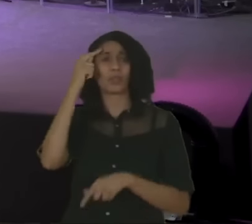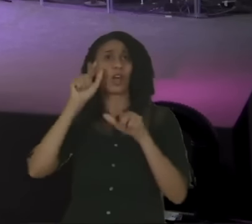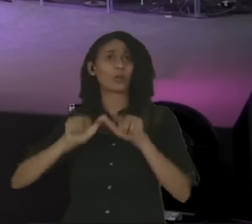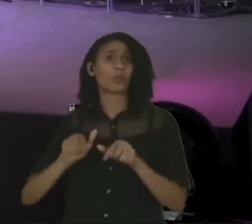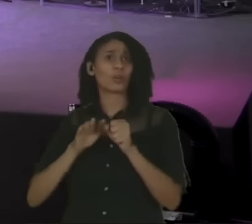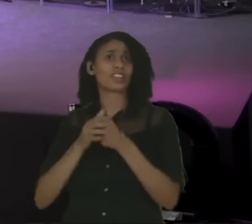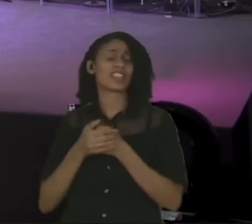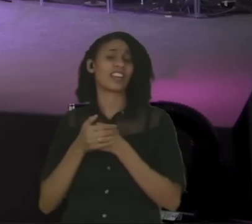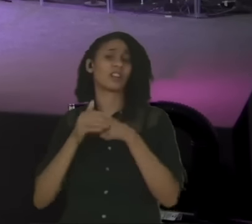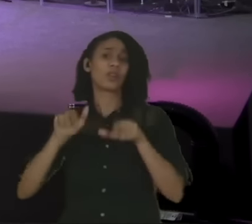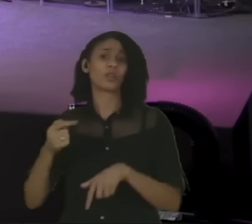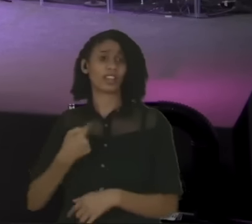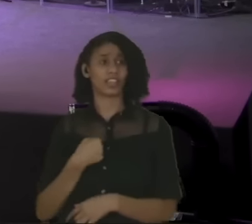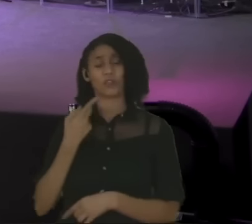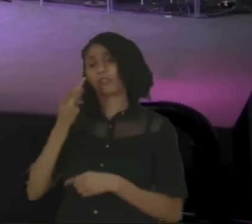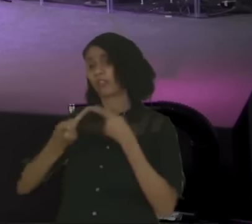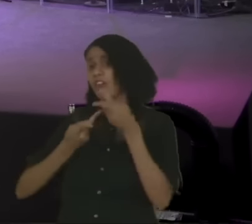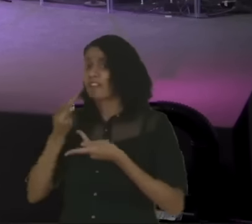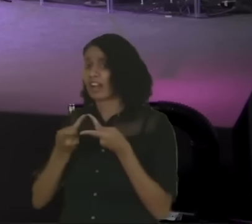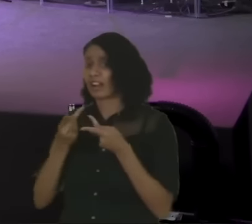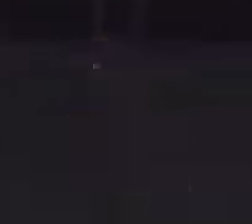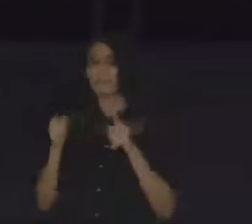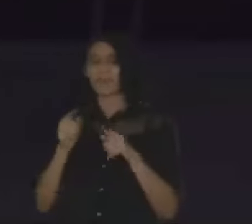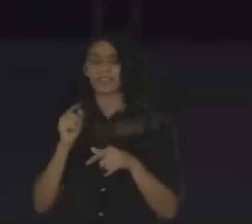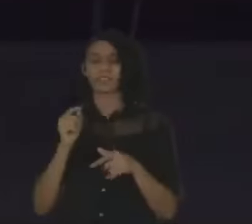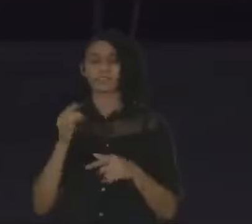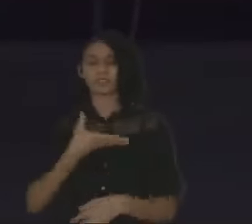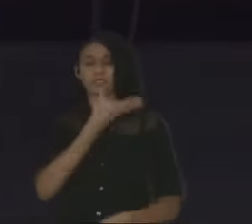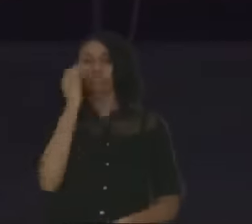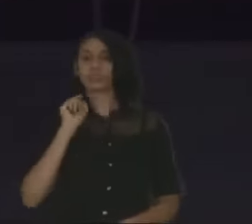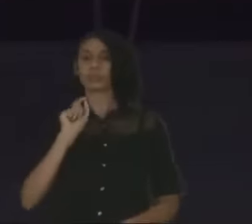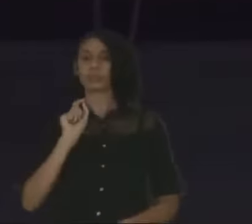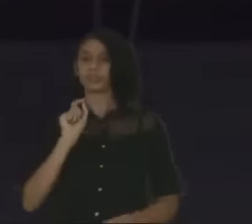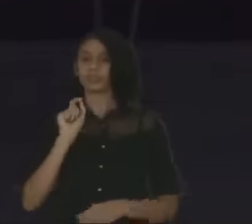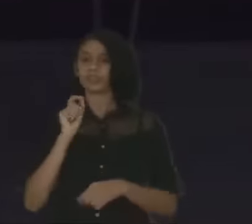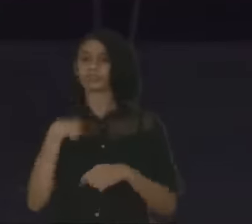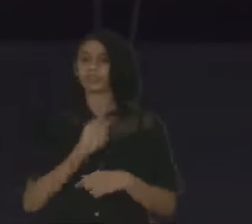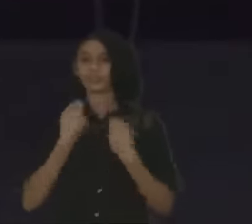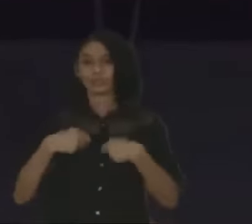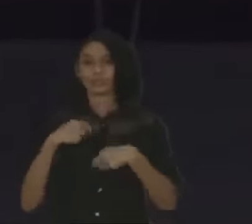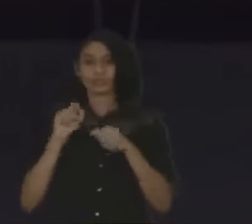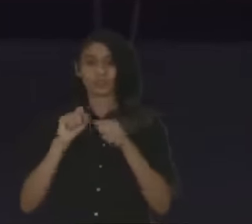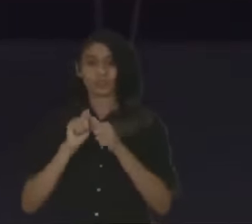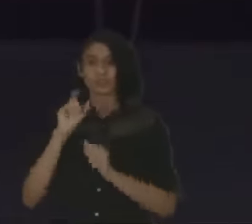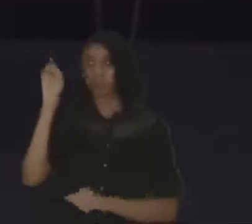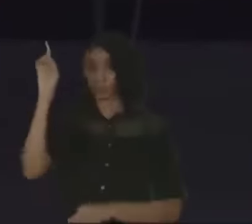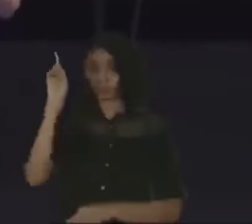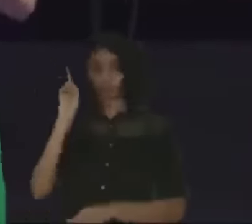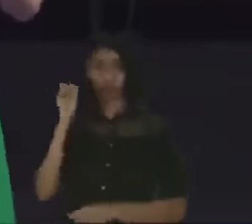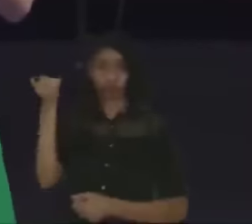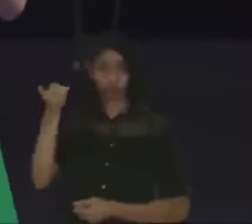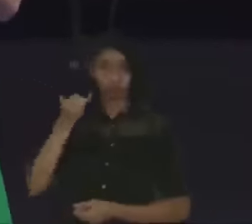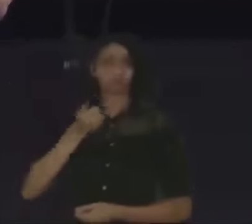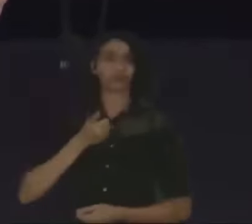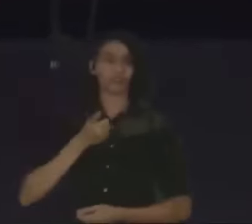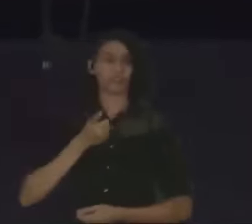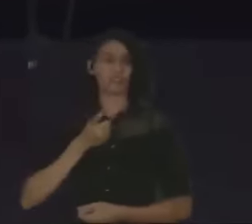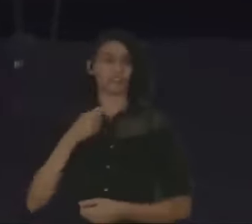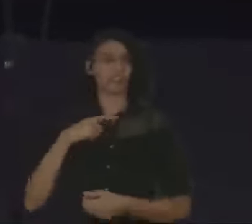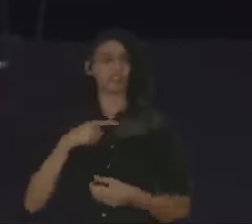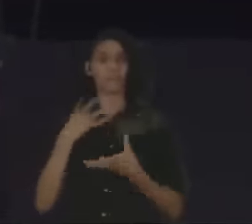é um lugar onde a gente fala e a gente se esquece de dar chance de Deus falar com a gente e deixa eu te dizer Nós temos muitas coisas